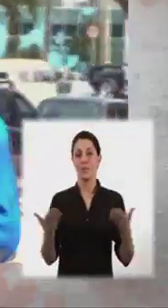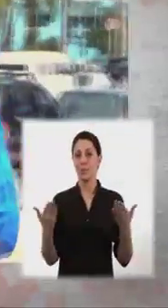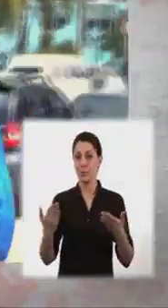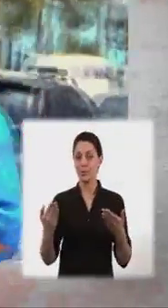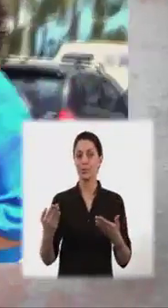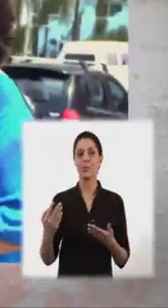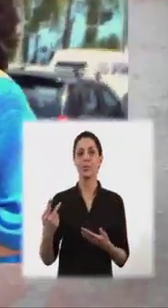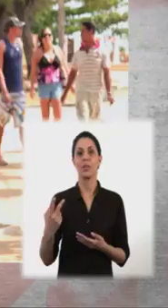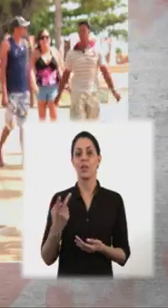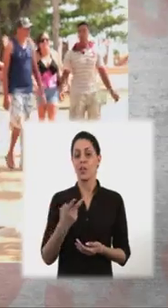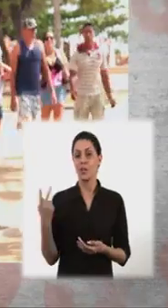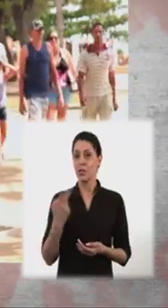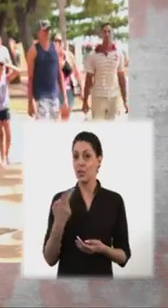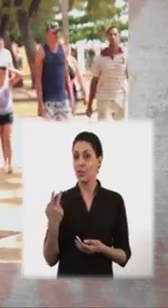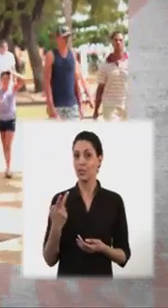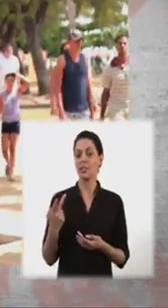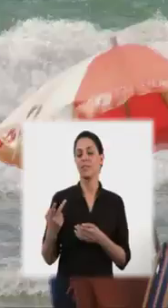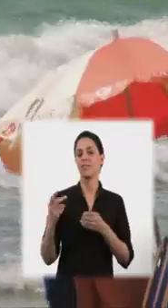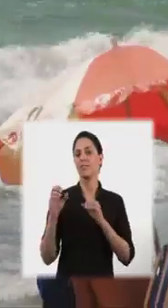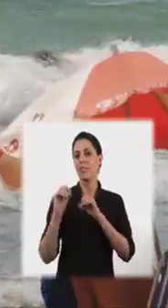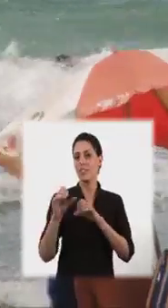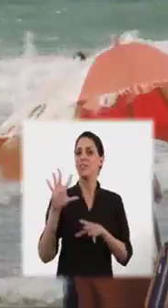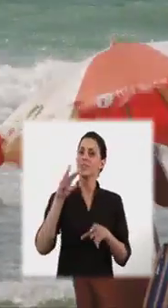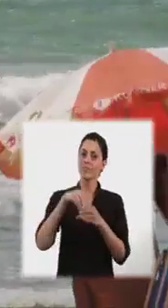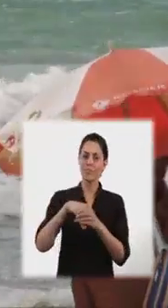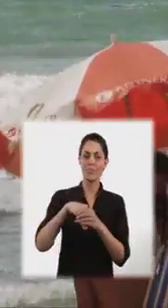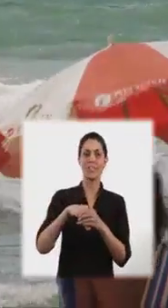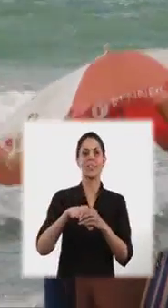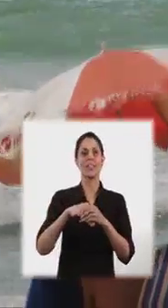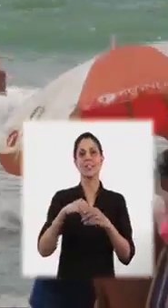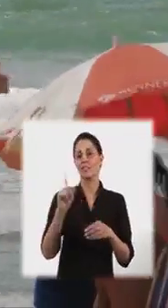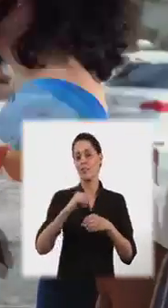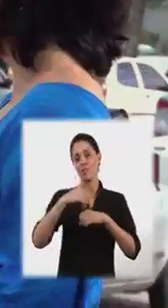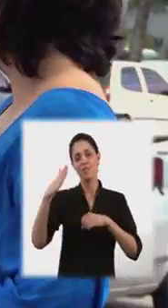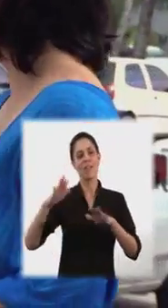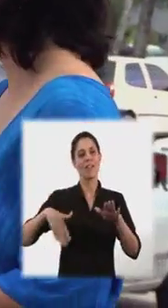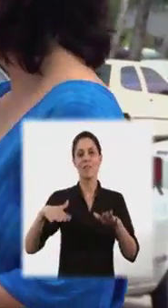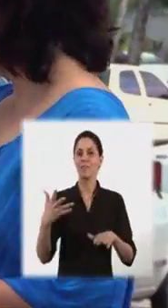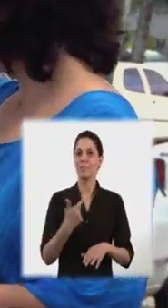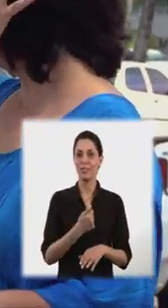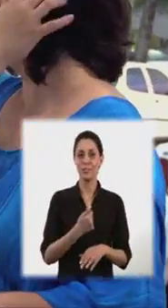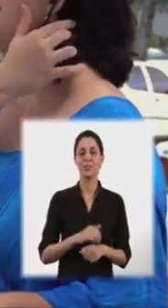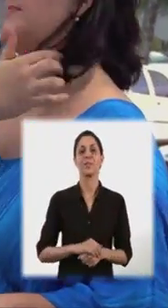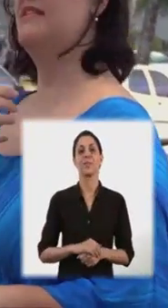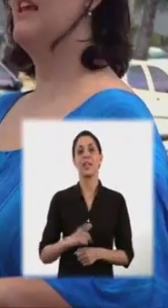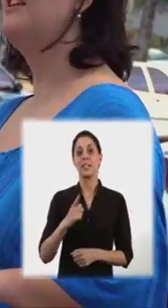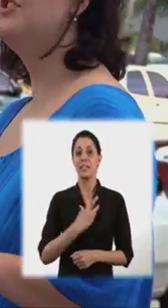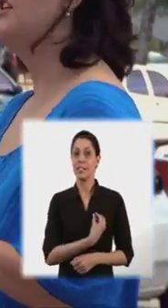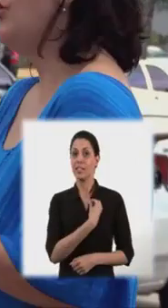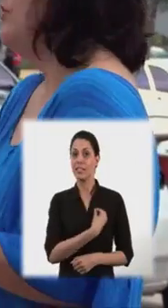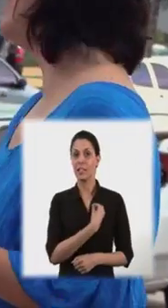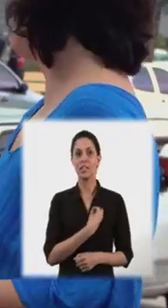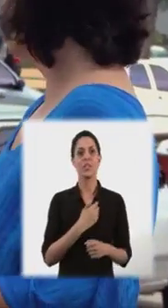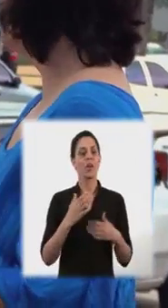Hoje, a nossa primeira ação ela vai acontecer nesse lugar maravilhoso aqui, à beira-mar. A língua, ela se faz